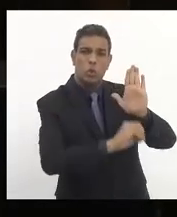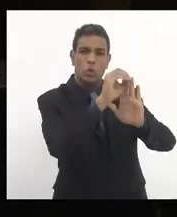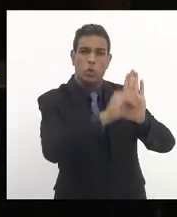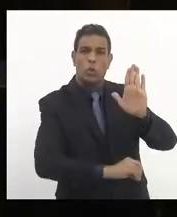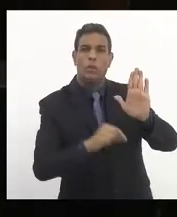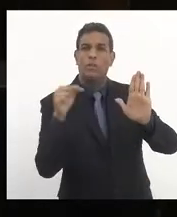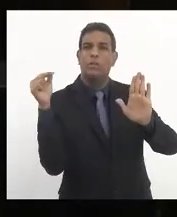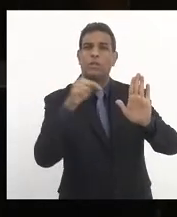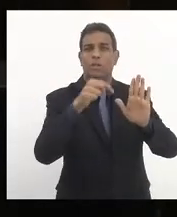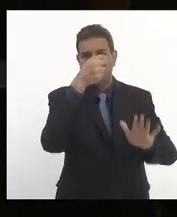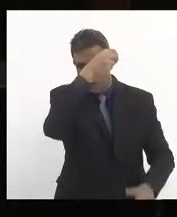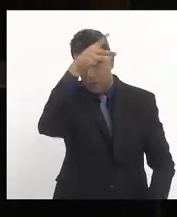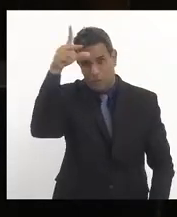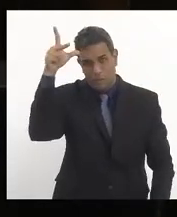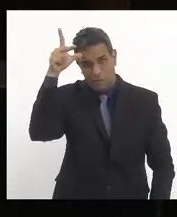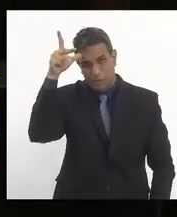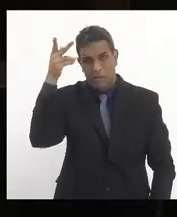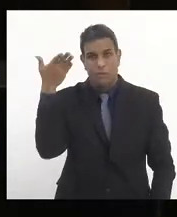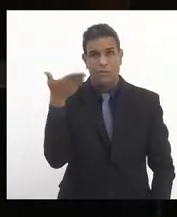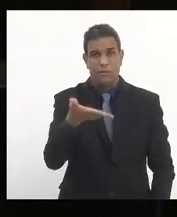Prefeitura.